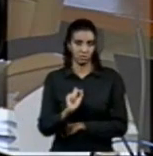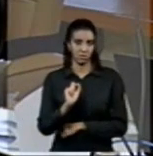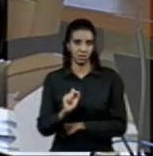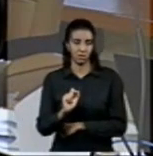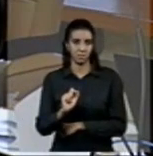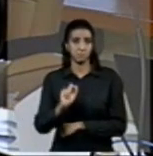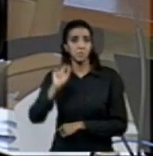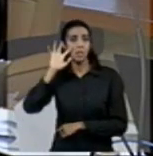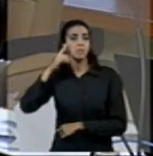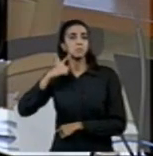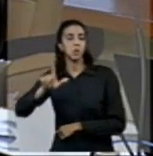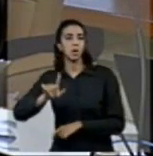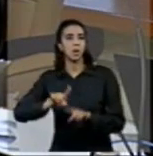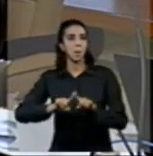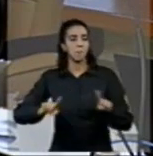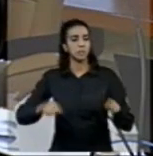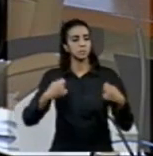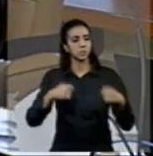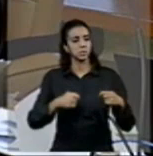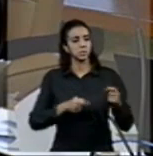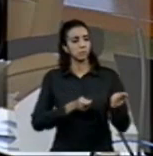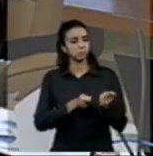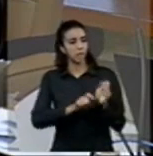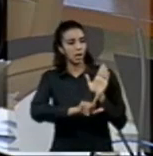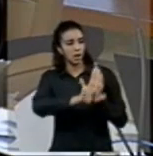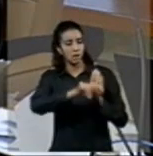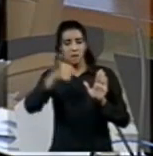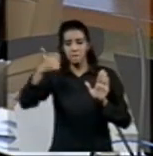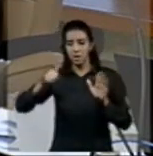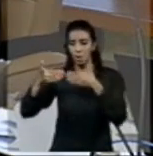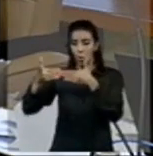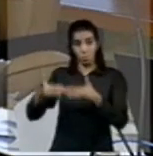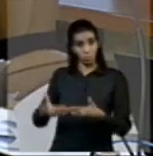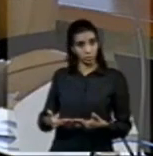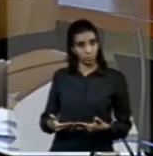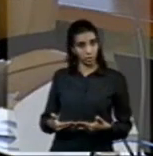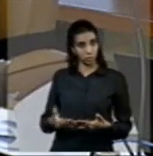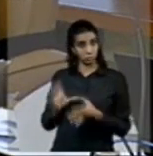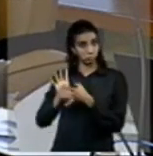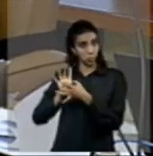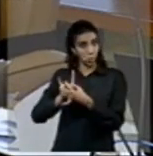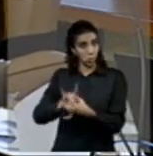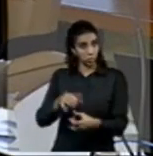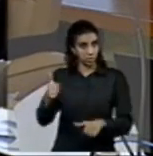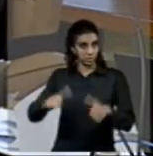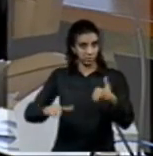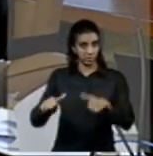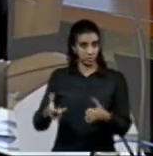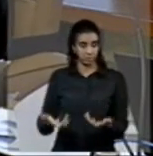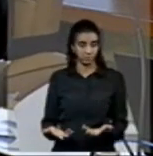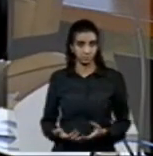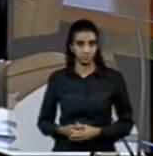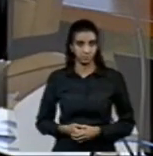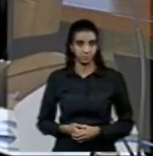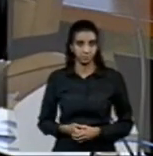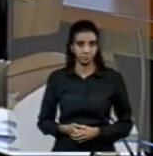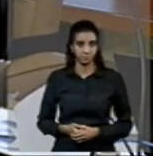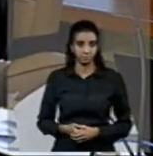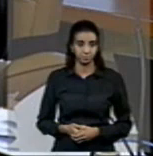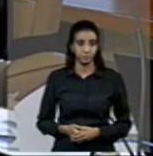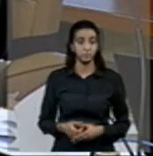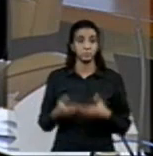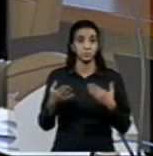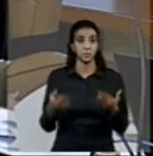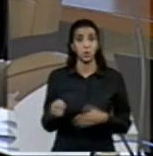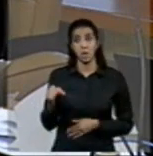sim em controle de legalidade da conduta avaliada. E por isso, ao menos nesta avaliação que